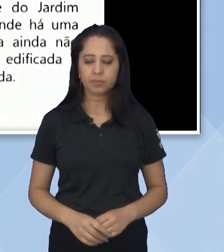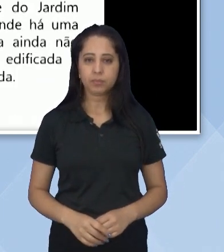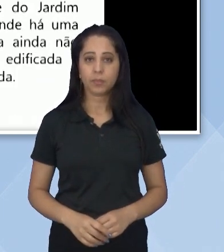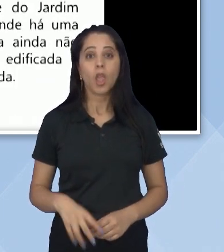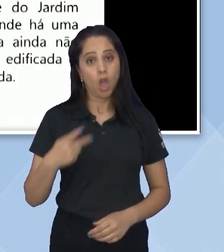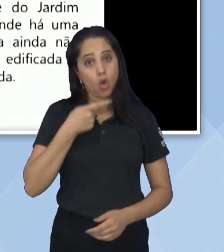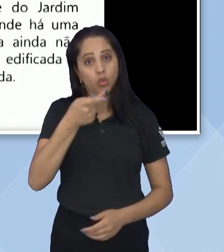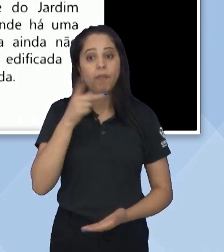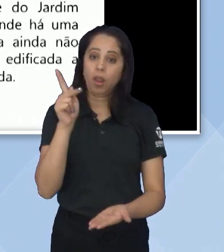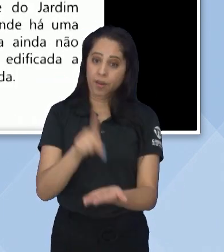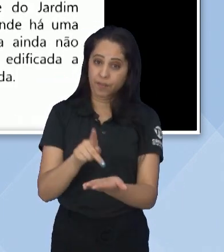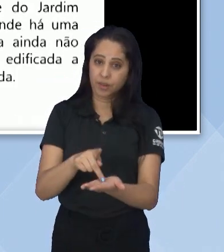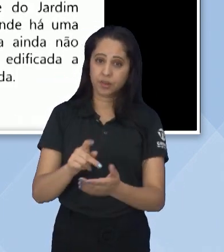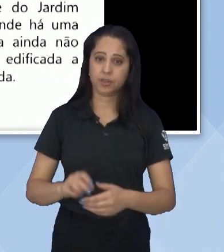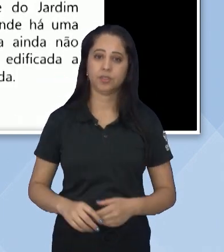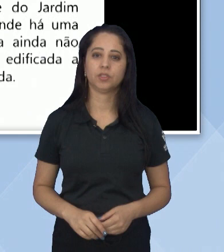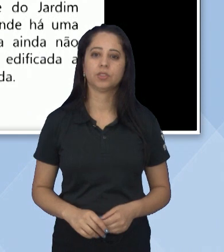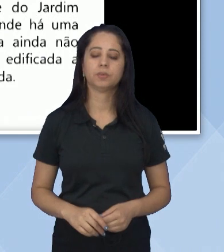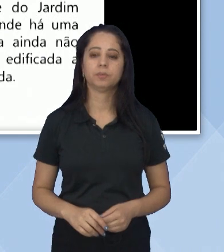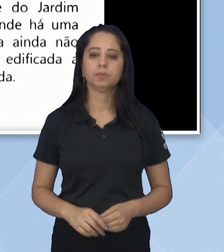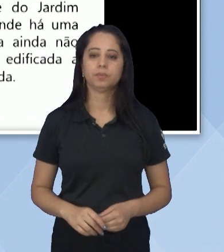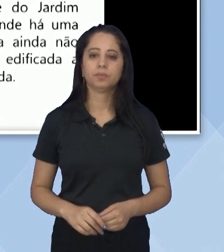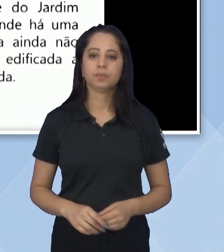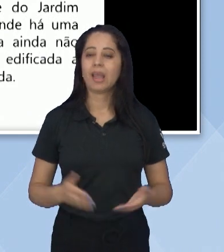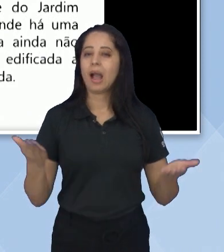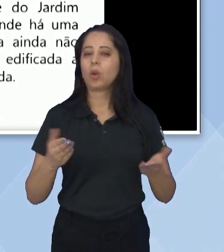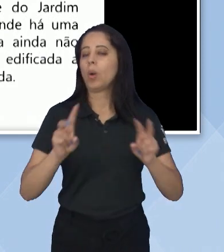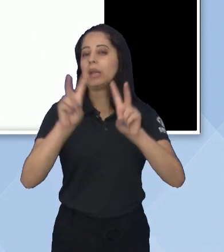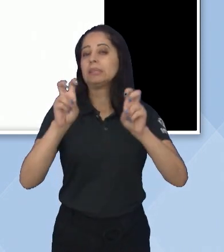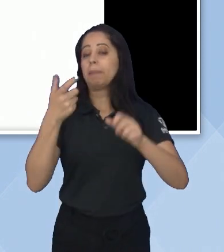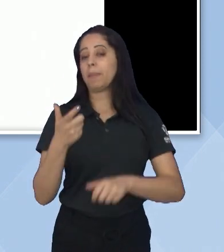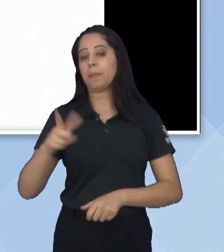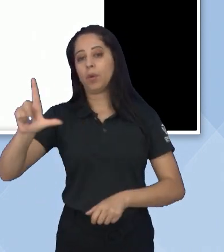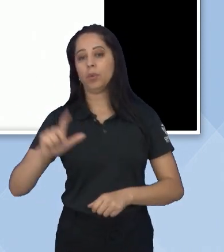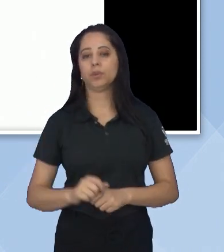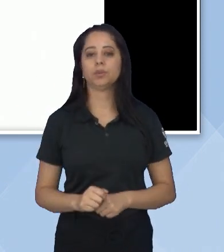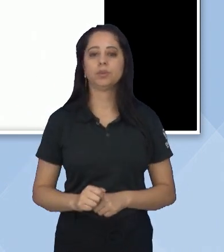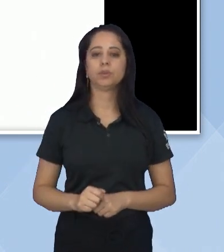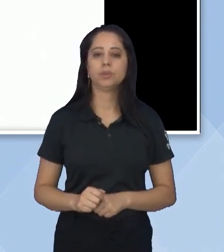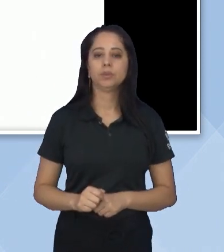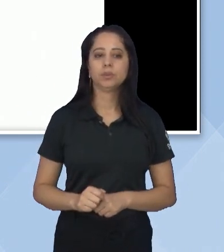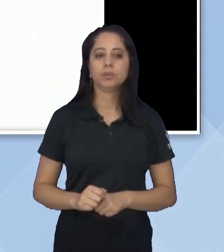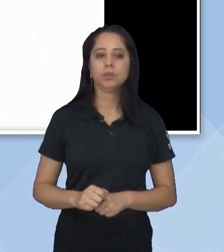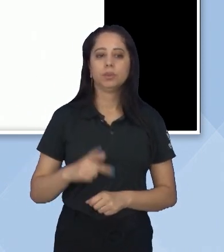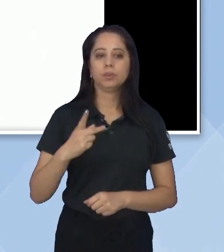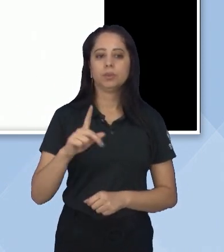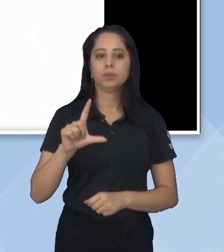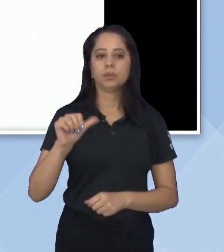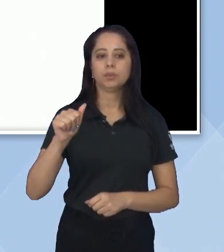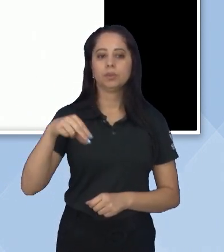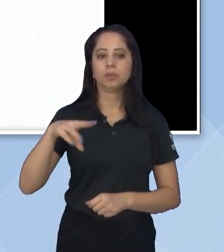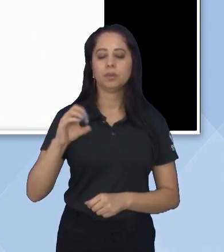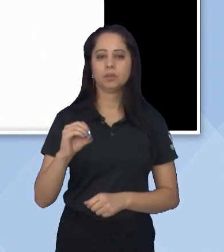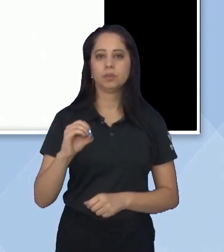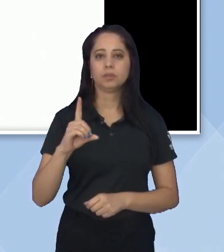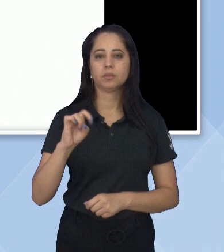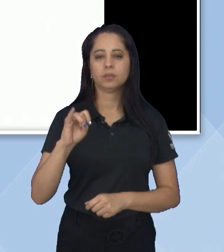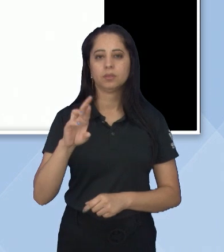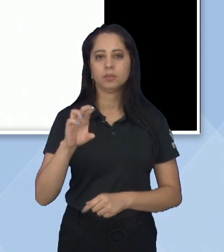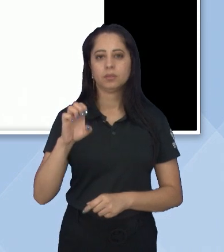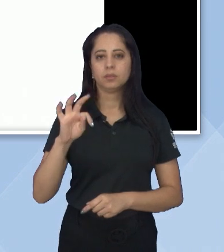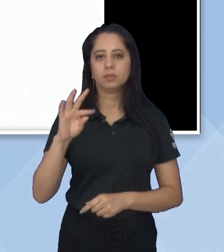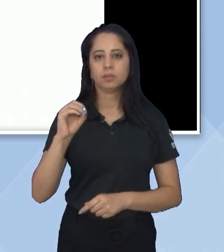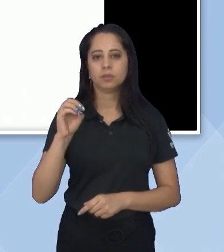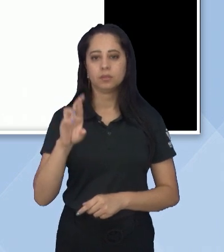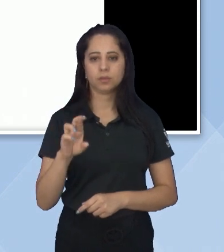honesto com relação a isso bom agora a gente entra no outro assunto que é o plano diretor vou voltar aqui que é o seguinte da mesma forma que